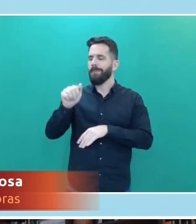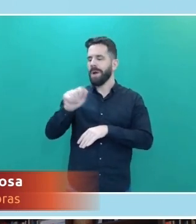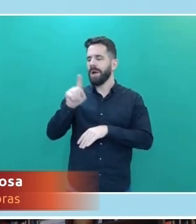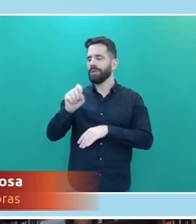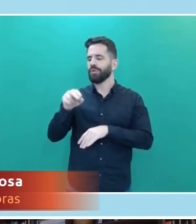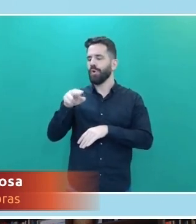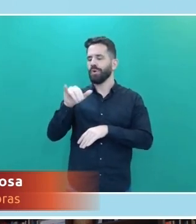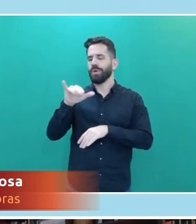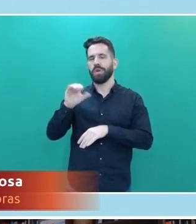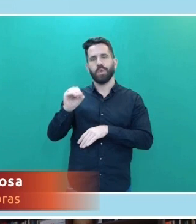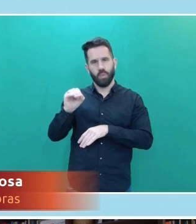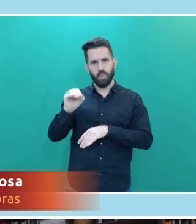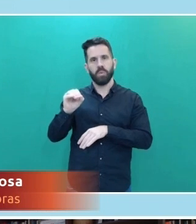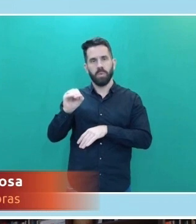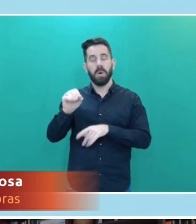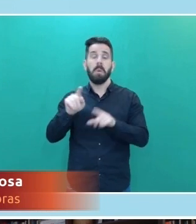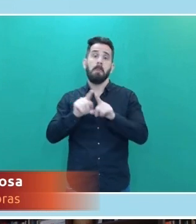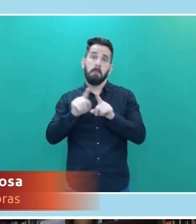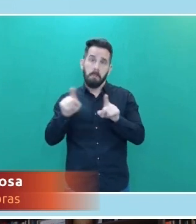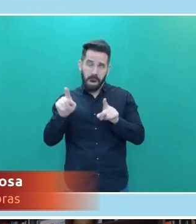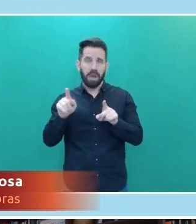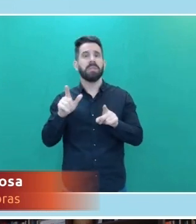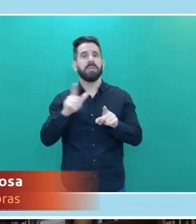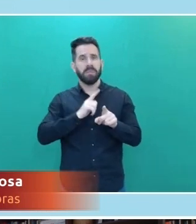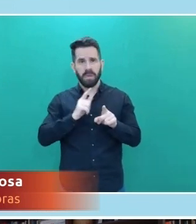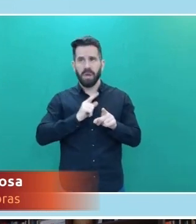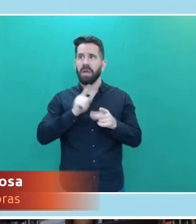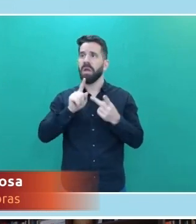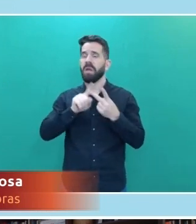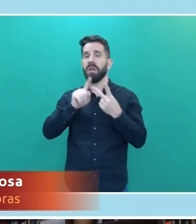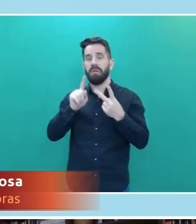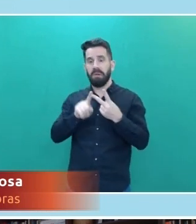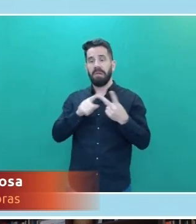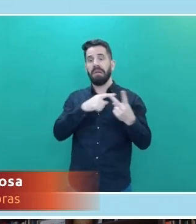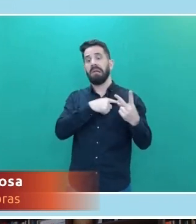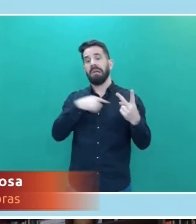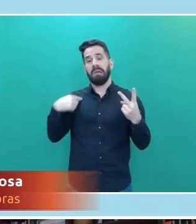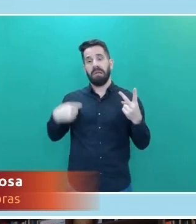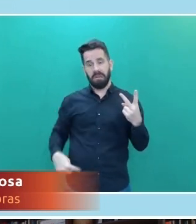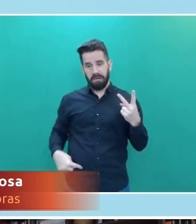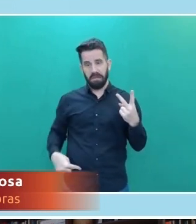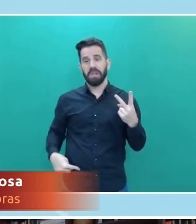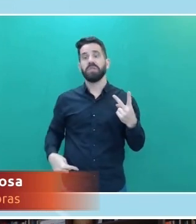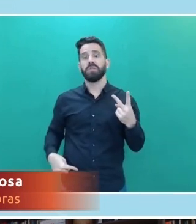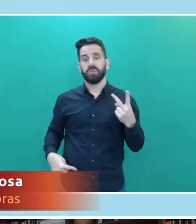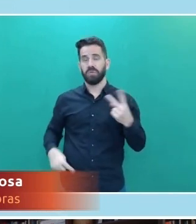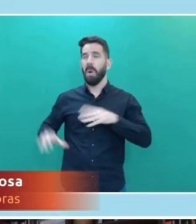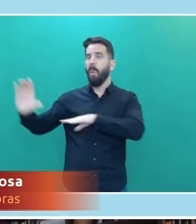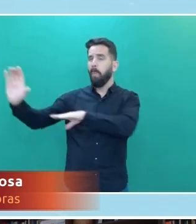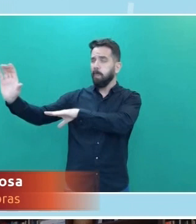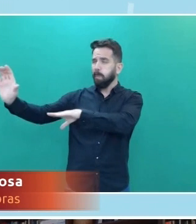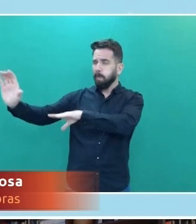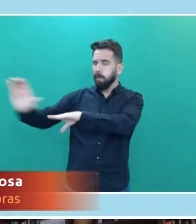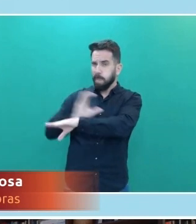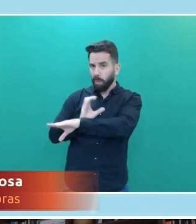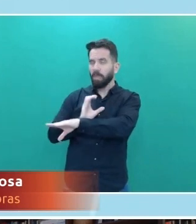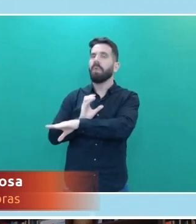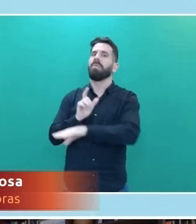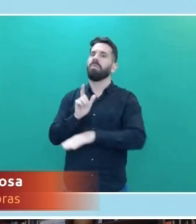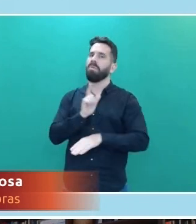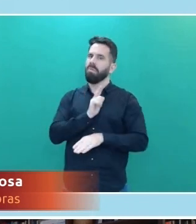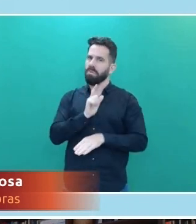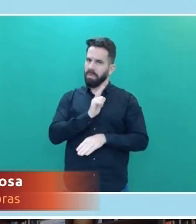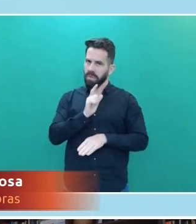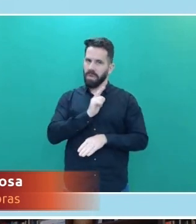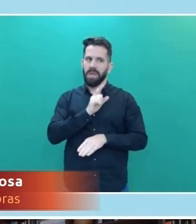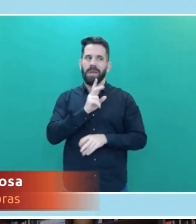por exemplo, o investimento externo direto chinês aumentou nos anos do governo Bolsonaro, apesar do discurso do